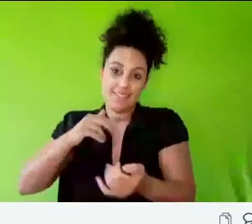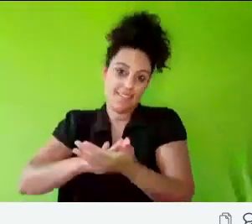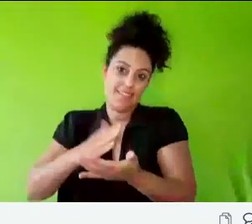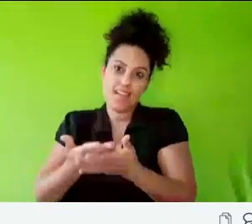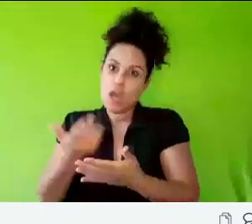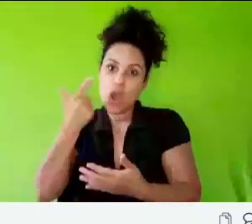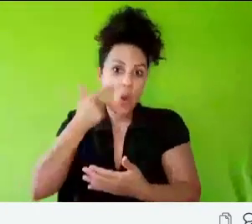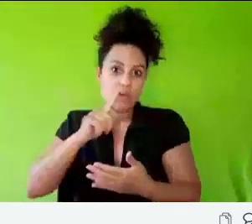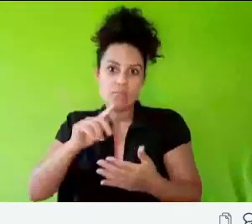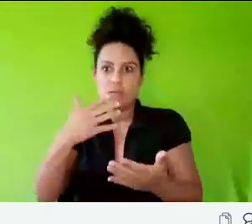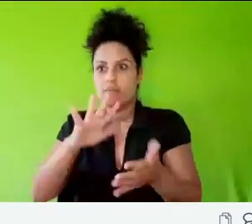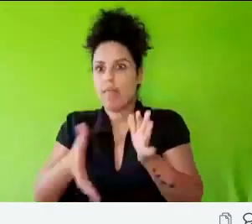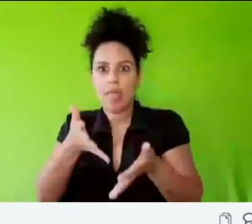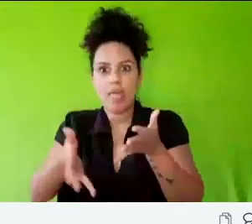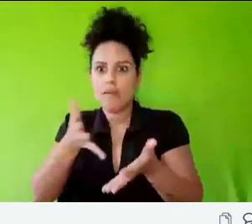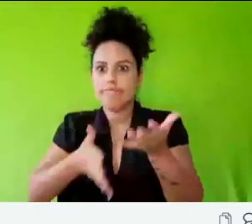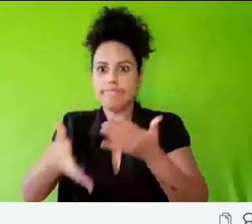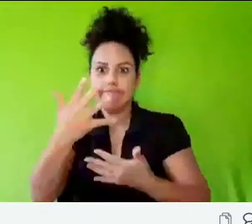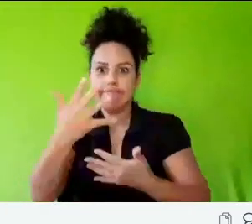Agora eles estão me ouvindo bem?